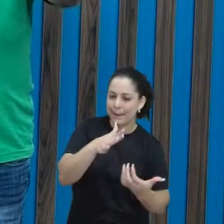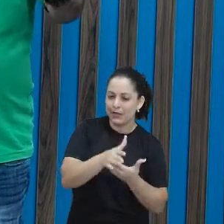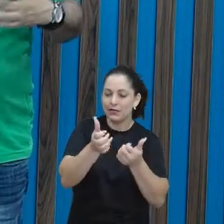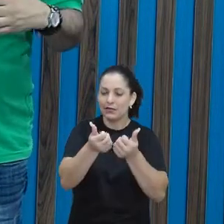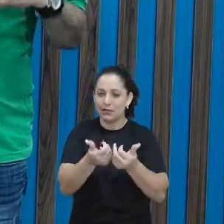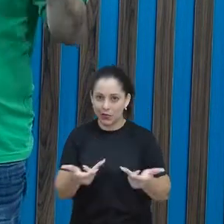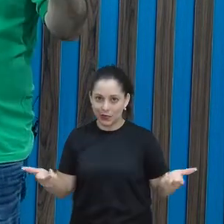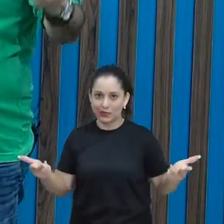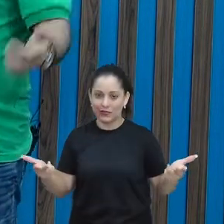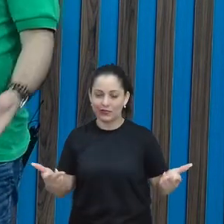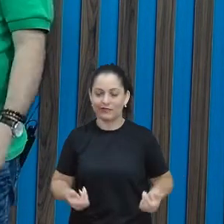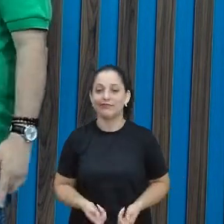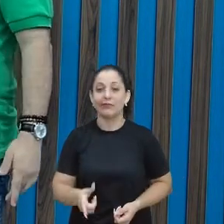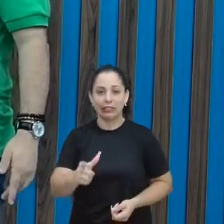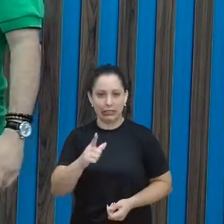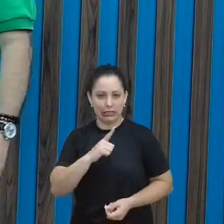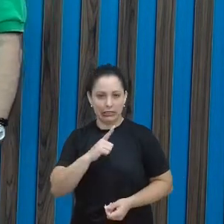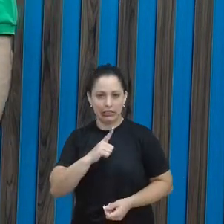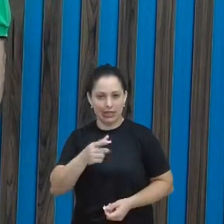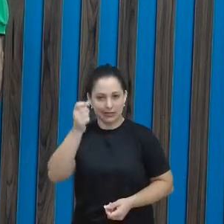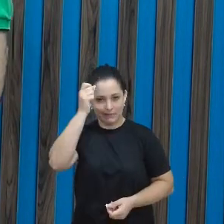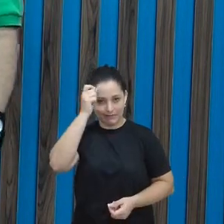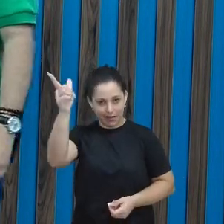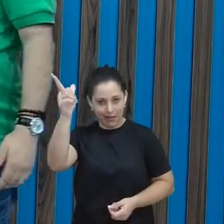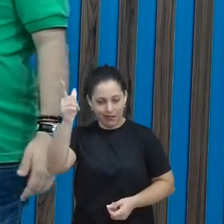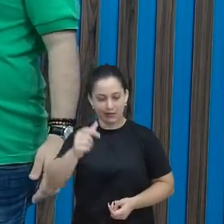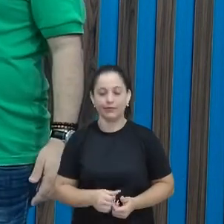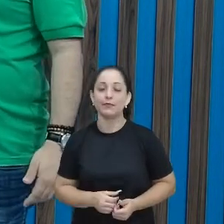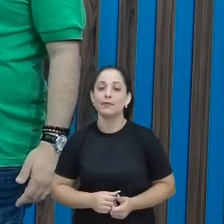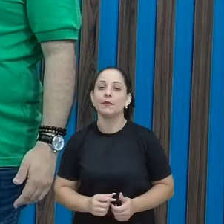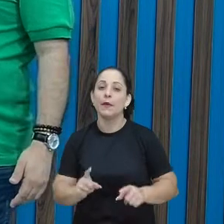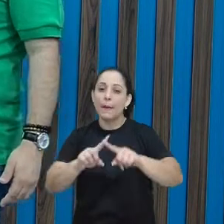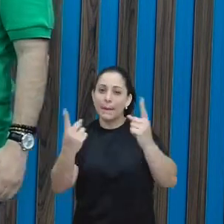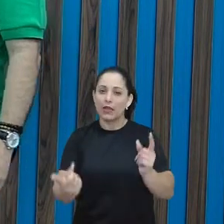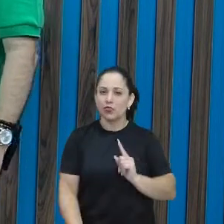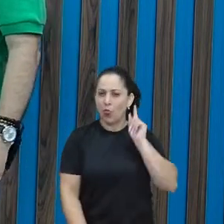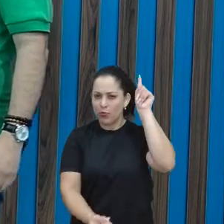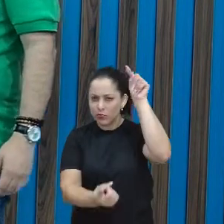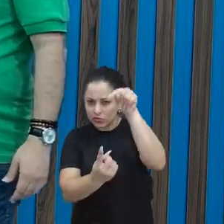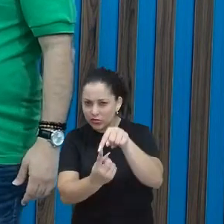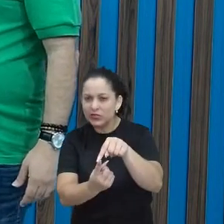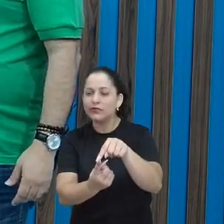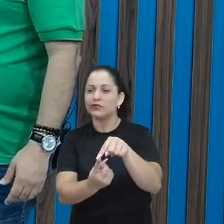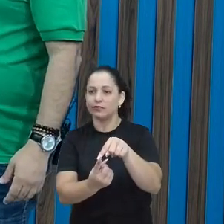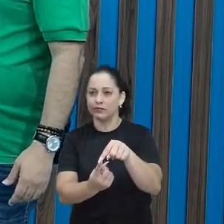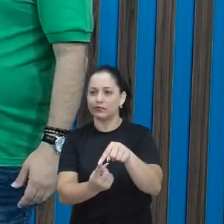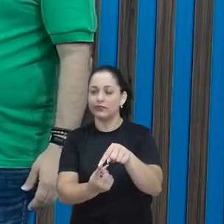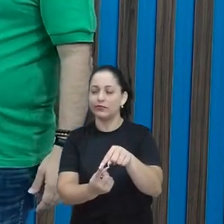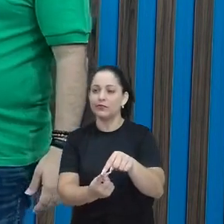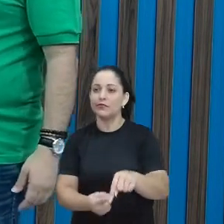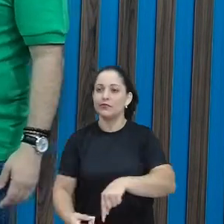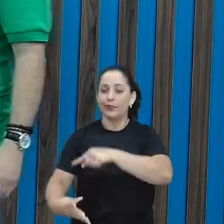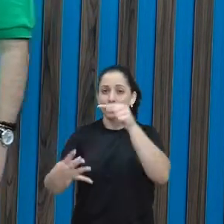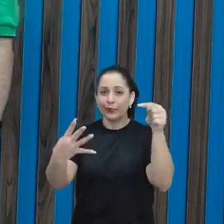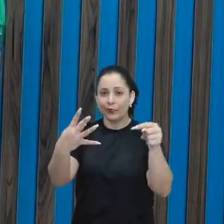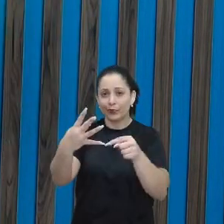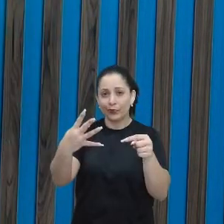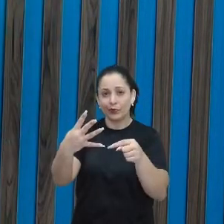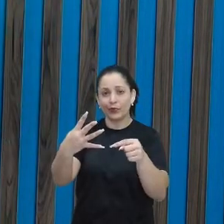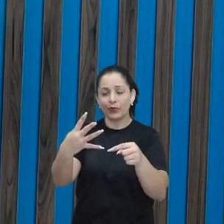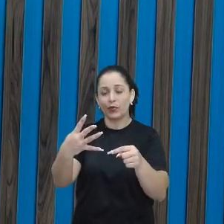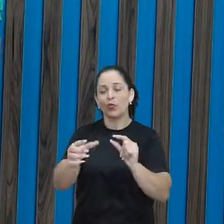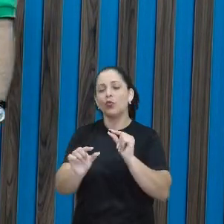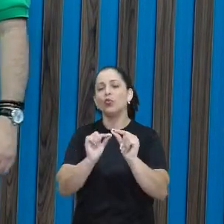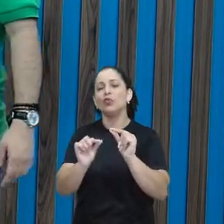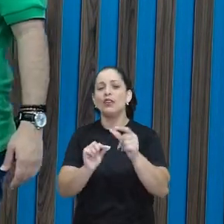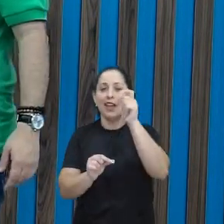se havia essa ideia, mas isso foi um objetivo secundário. Outra coisa, a ideia,